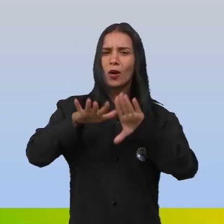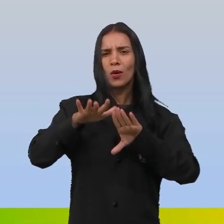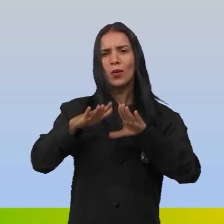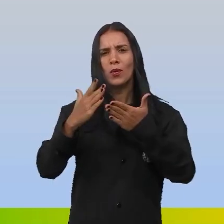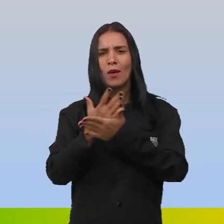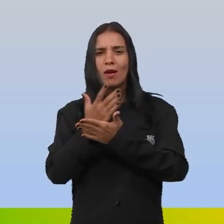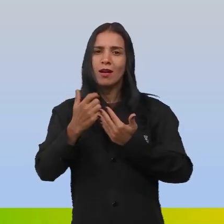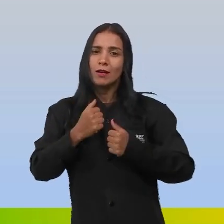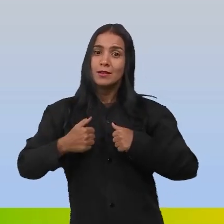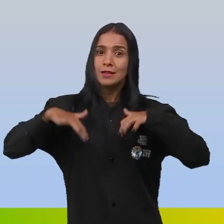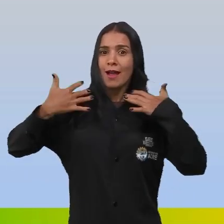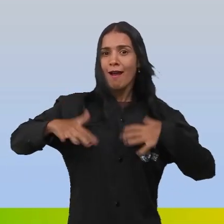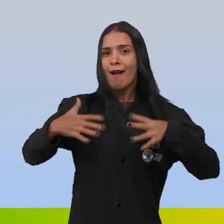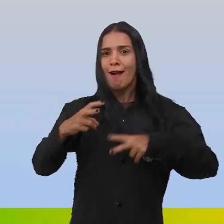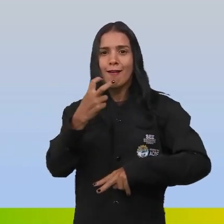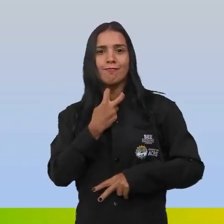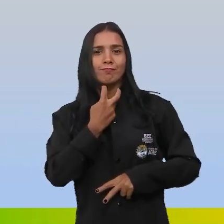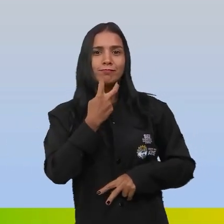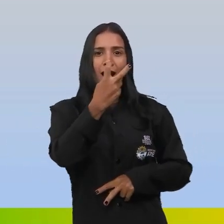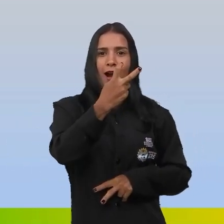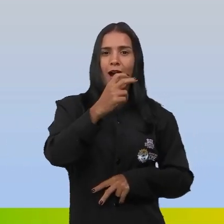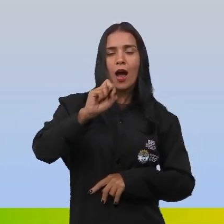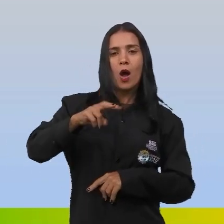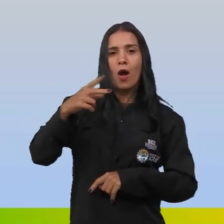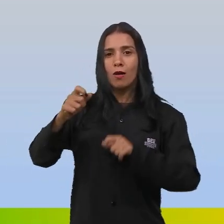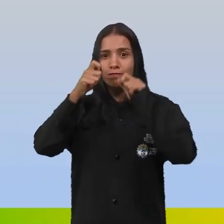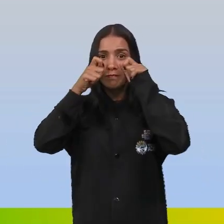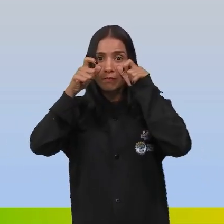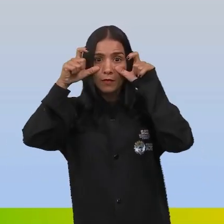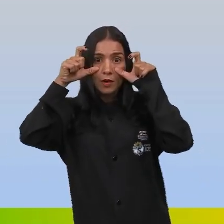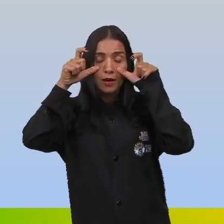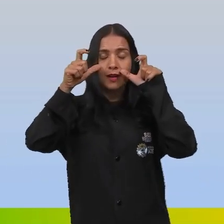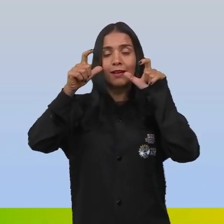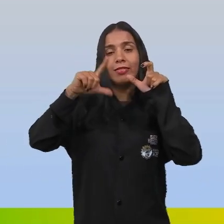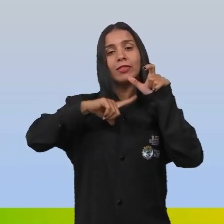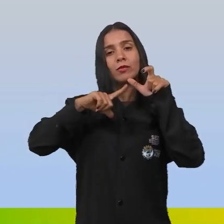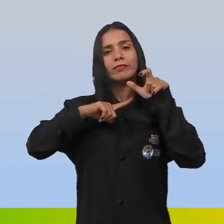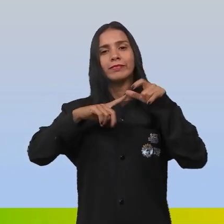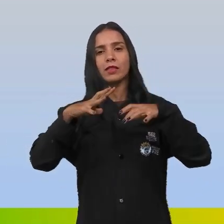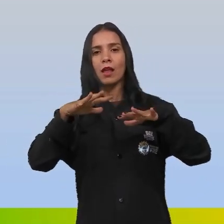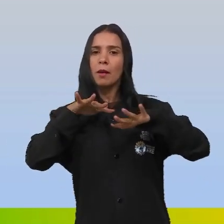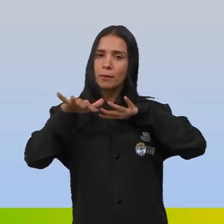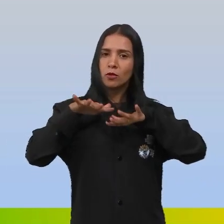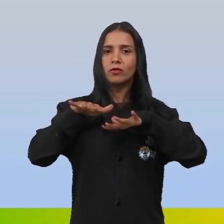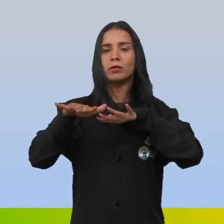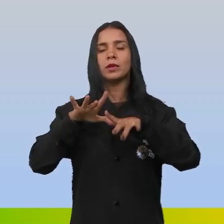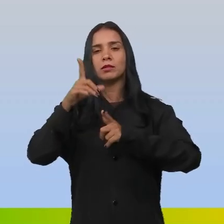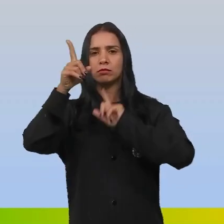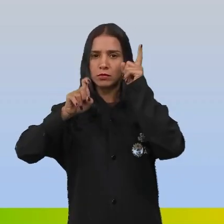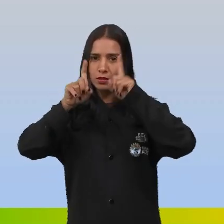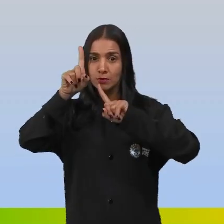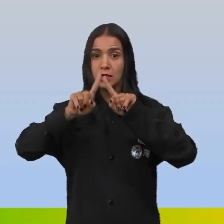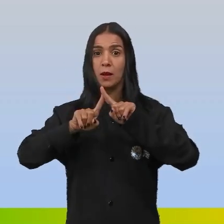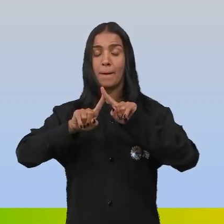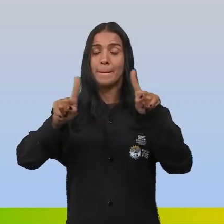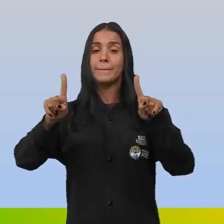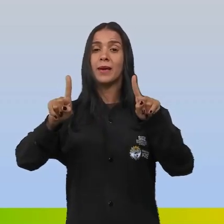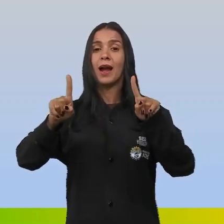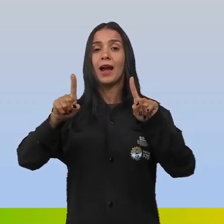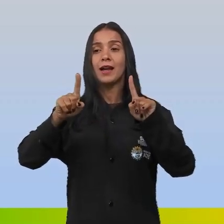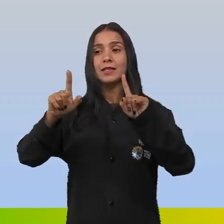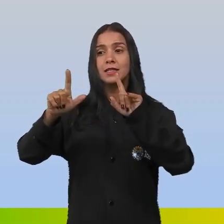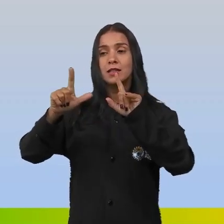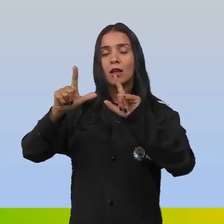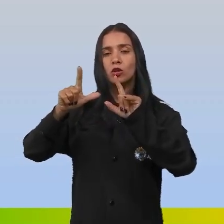reações maiores, como um grito de pavor com olhos arregalados, elas transmitem emoções intensas ao